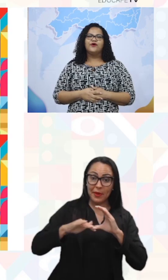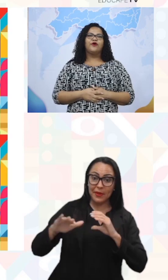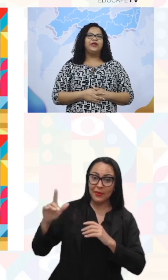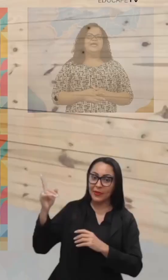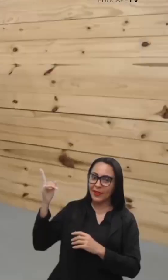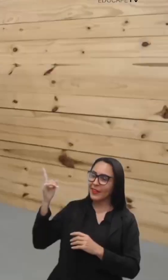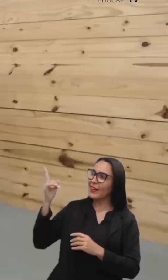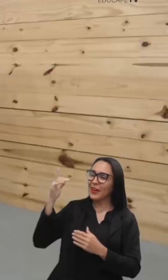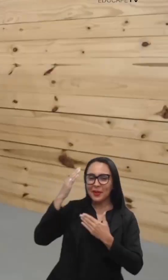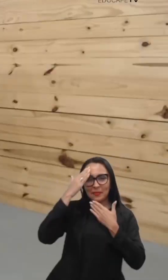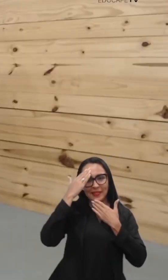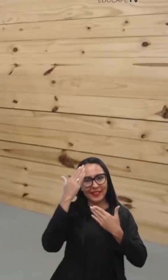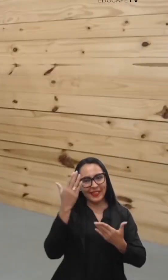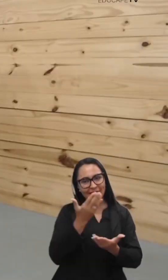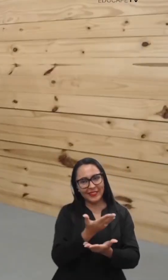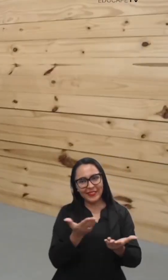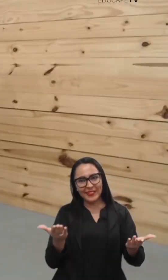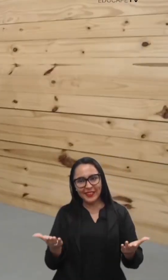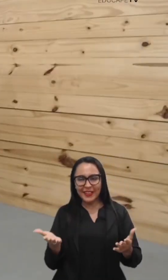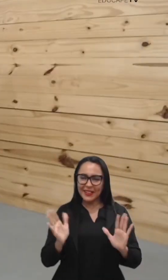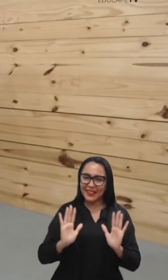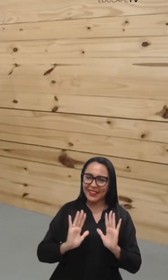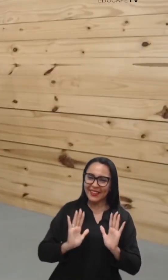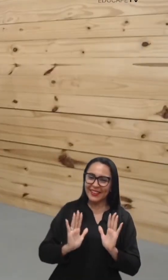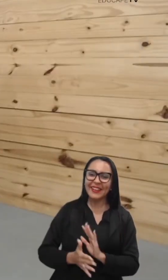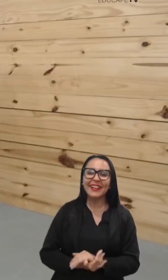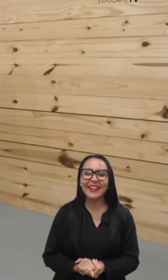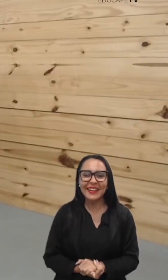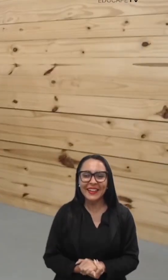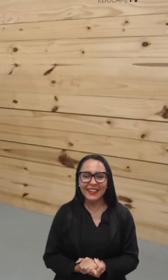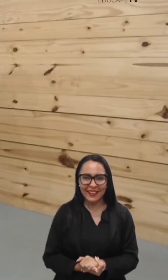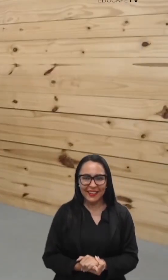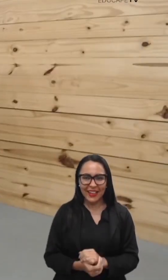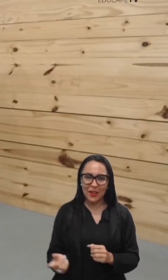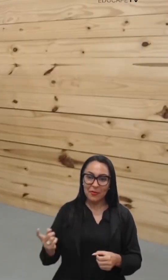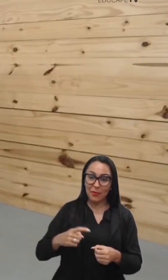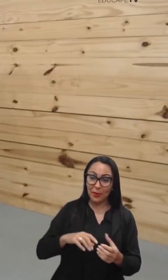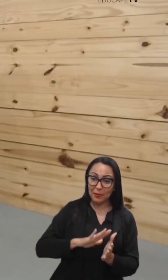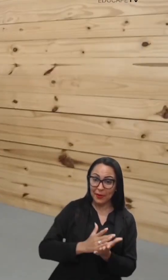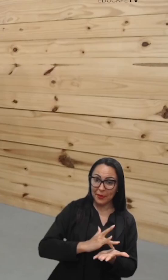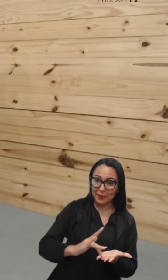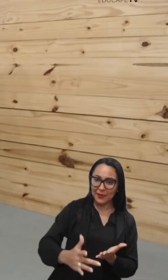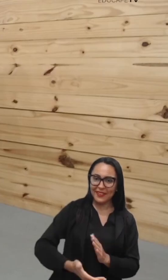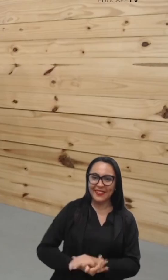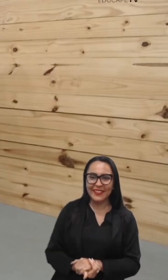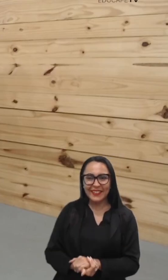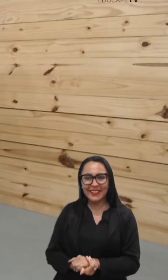certo? Obrigada pela atenção de vocês, até a próxima aula. Voltem para o e-book.